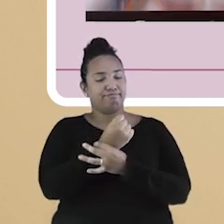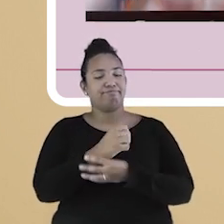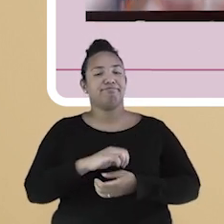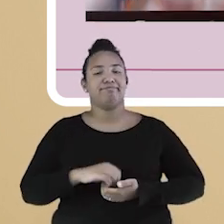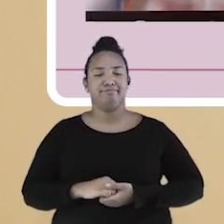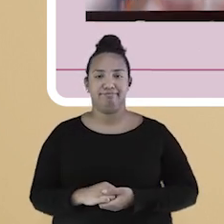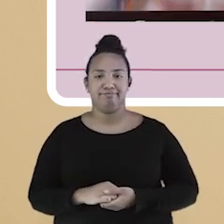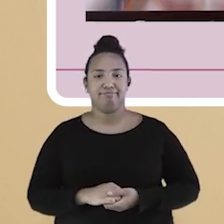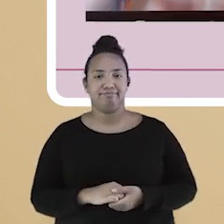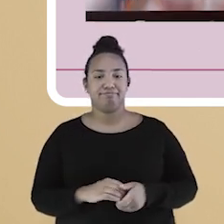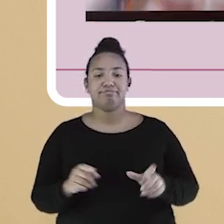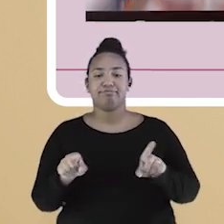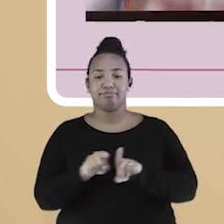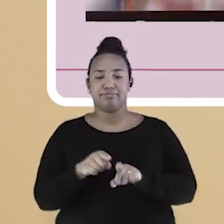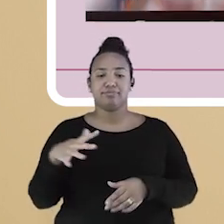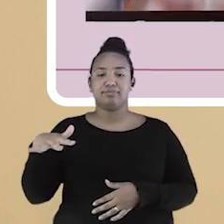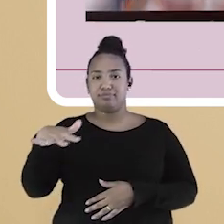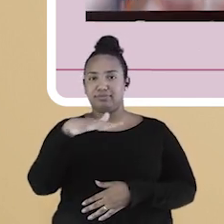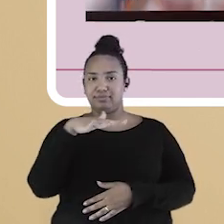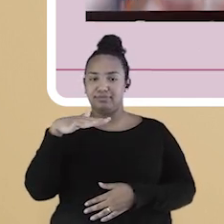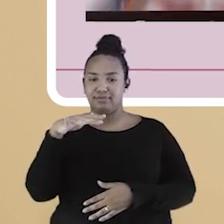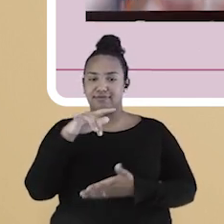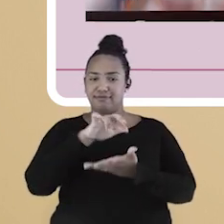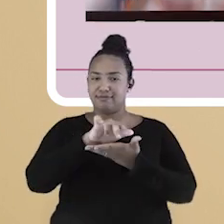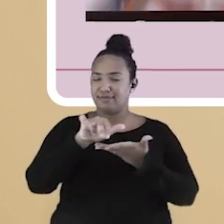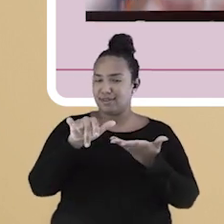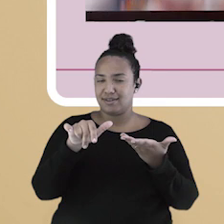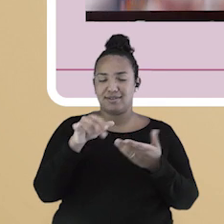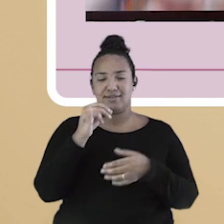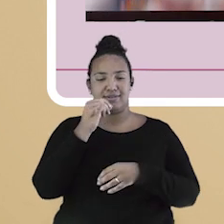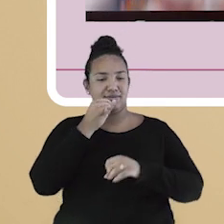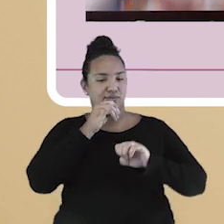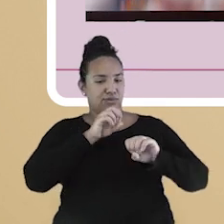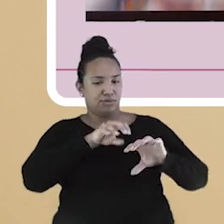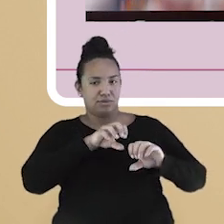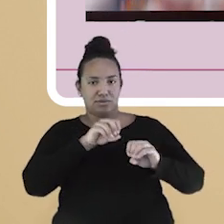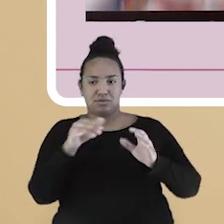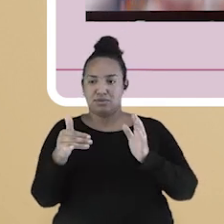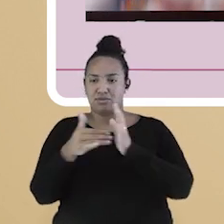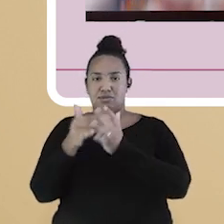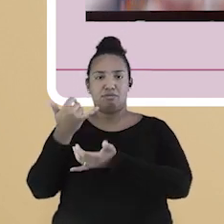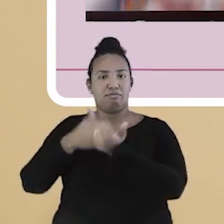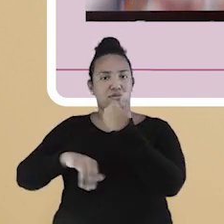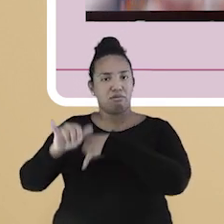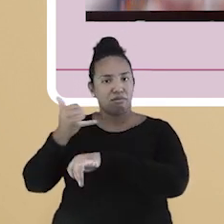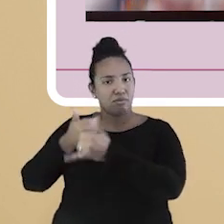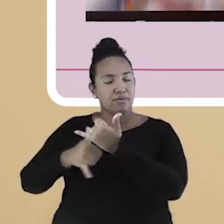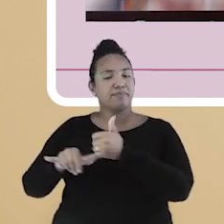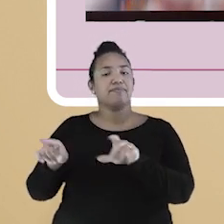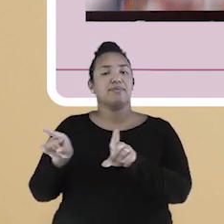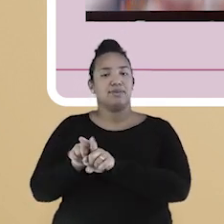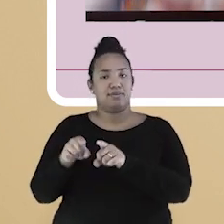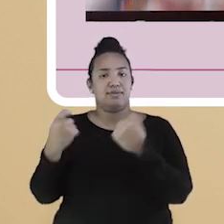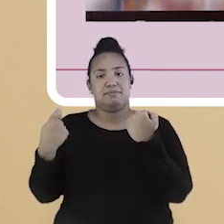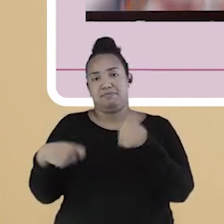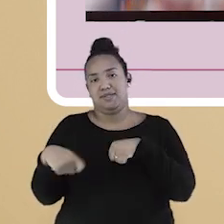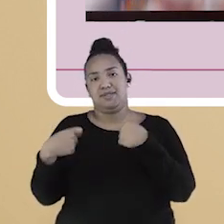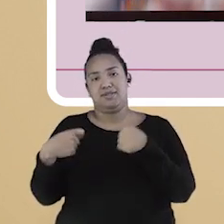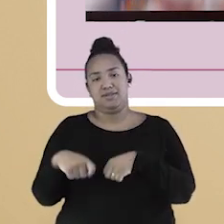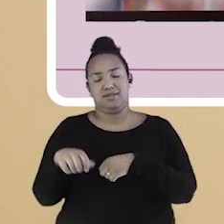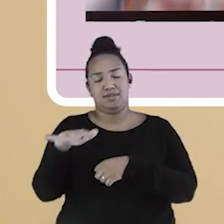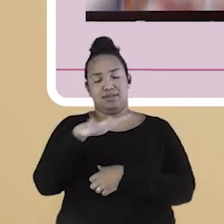Áreas das mais variadas, desde a educação até o setor de energia, também necessitam do conhecimento matemático para o